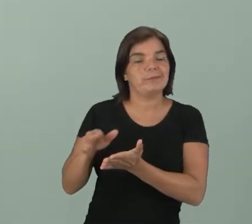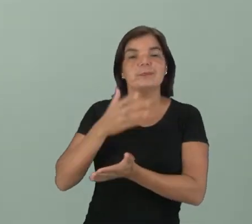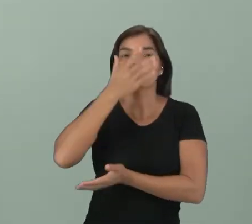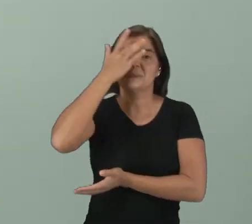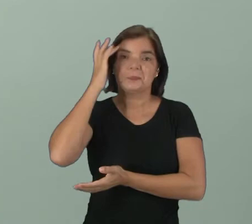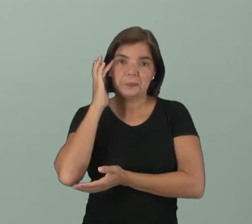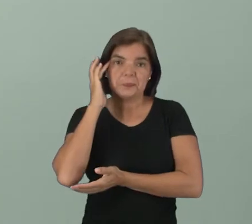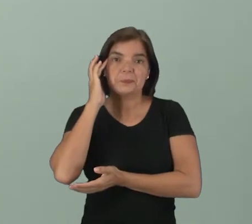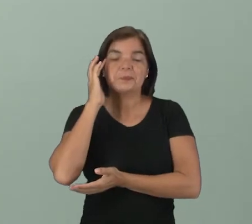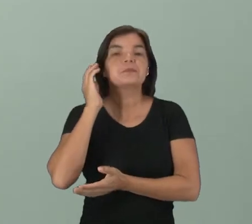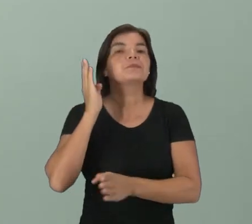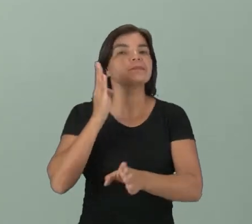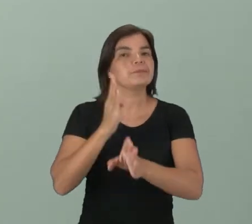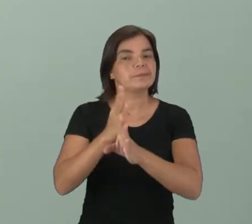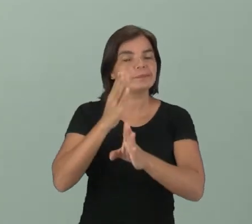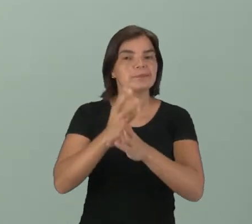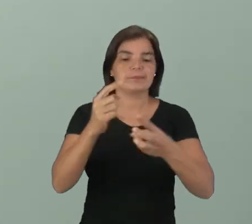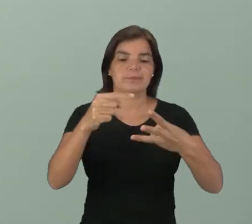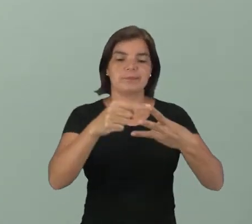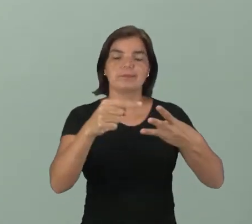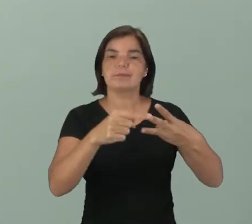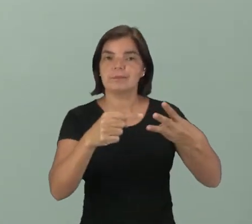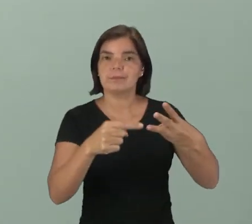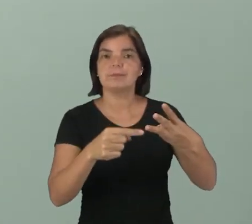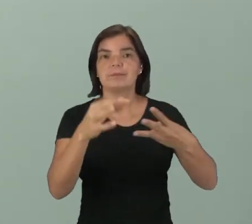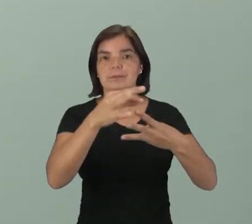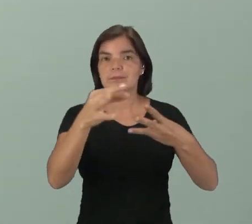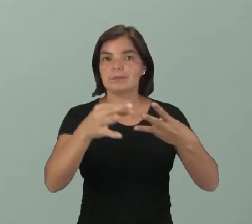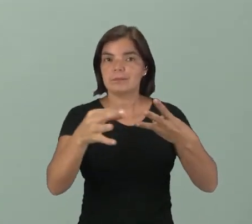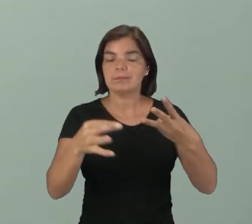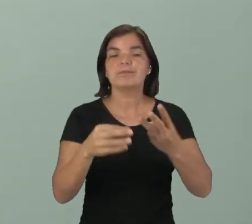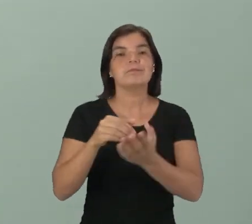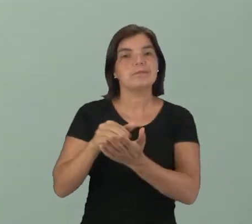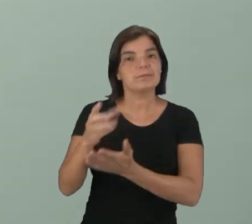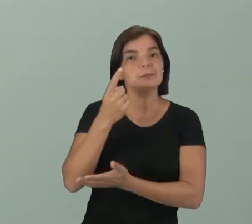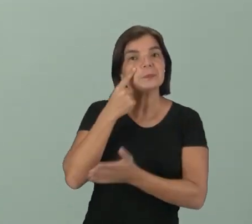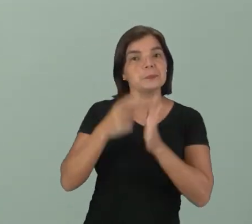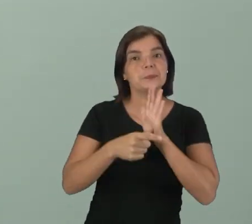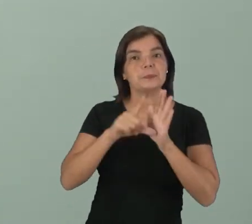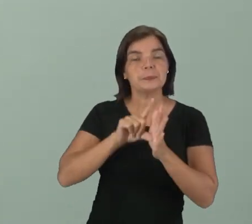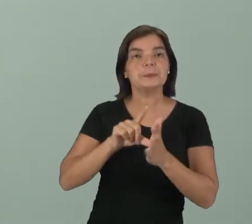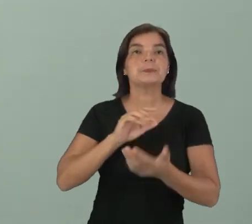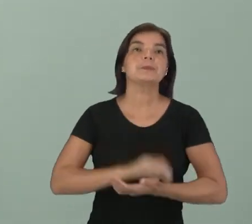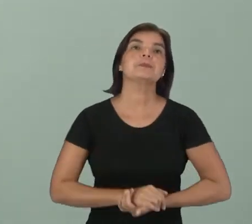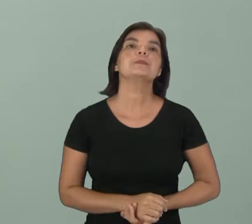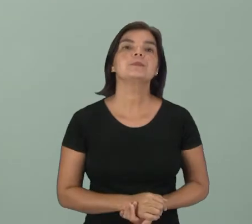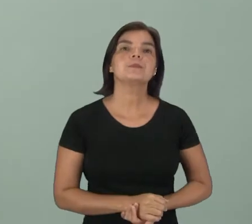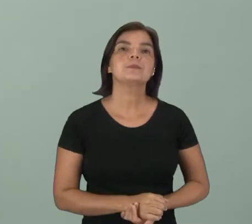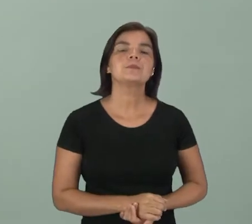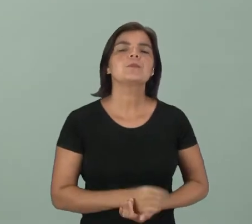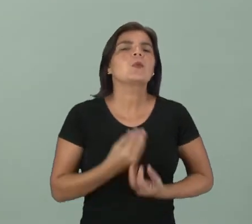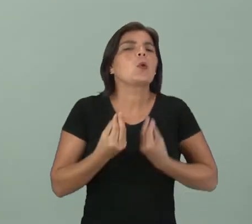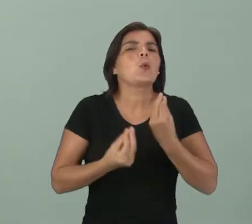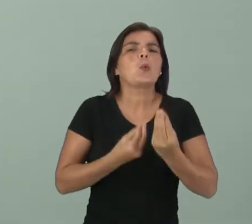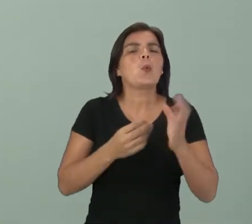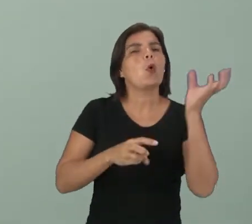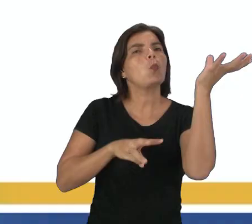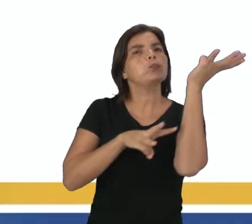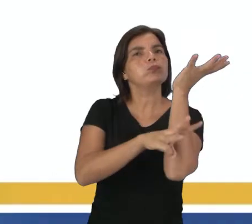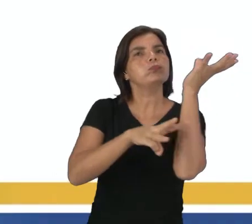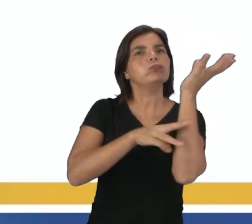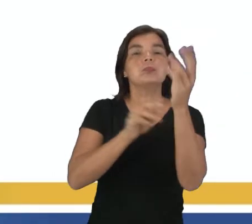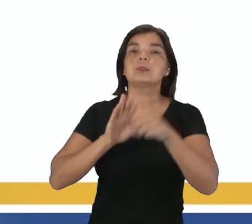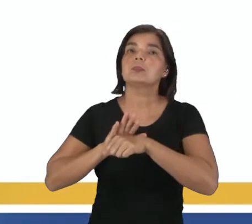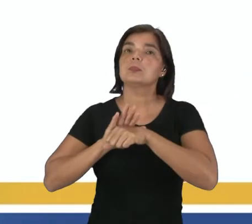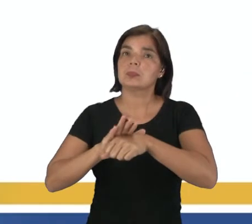saída de pessoas em função desses três elementos repulsivo que vimos anteriormente como as